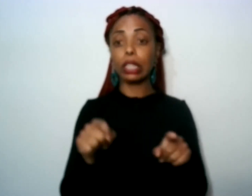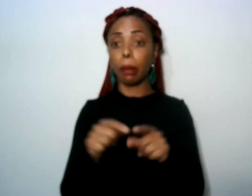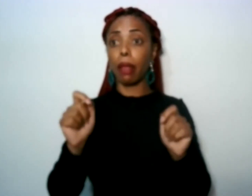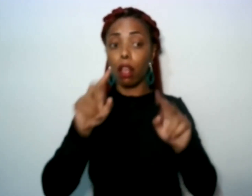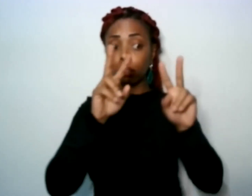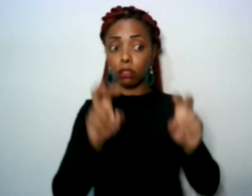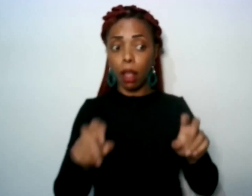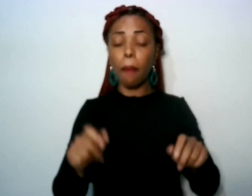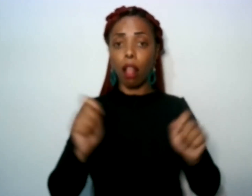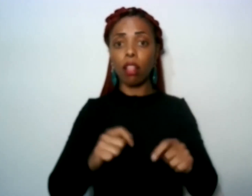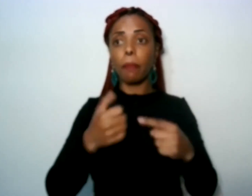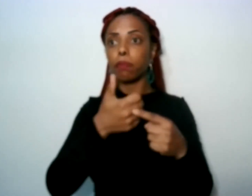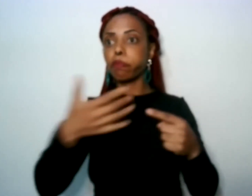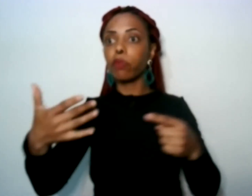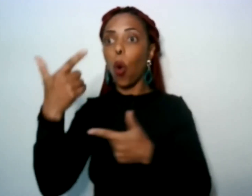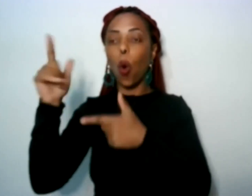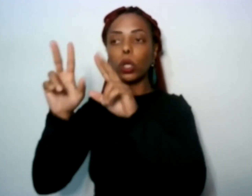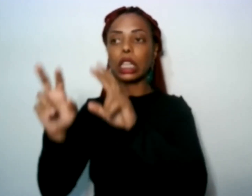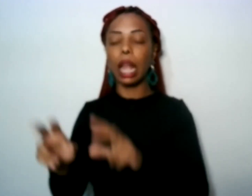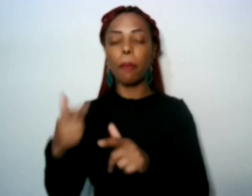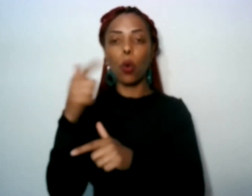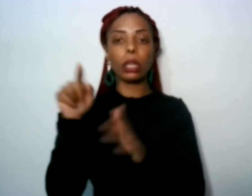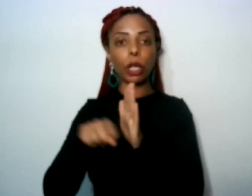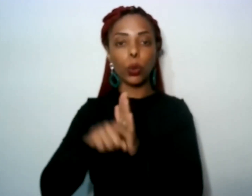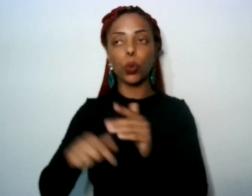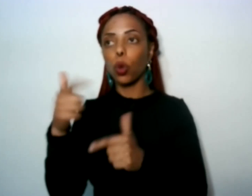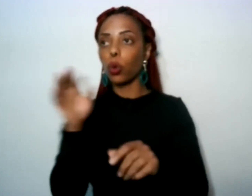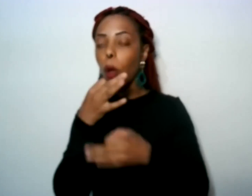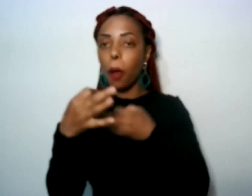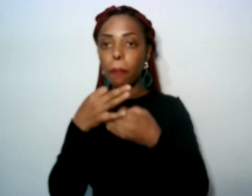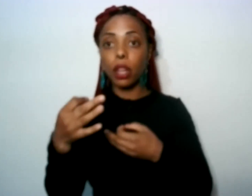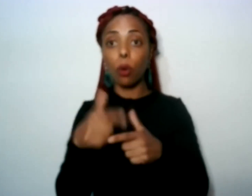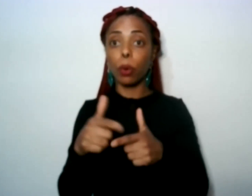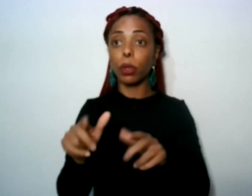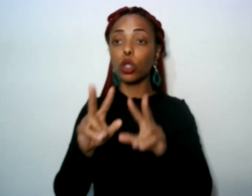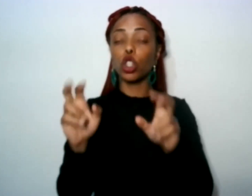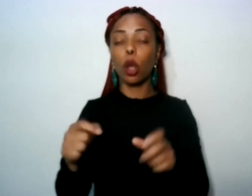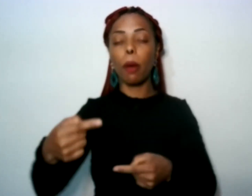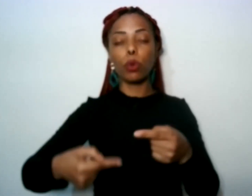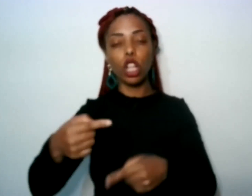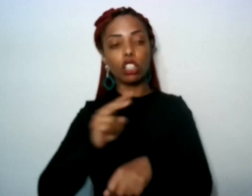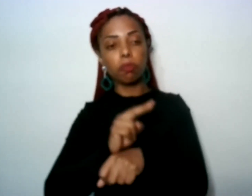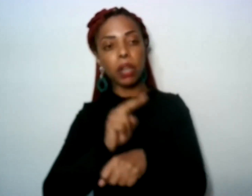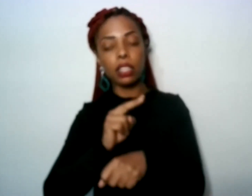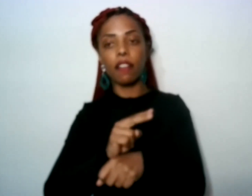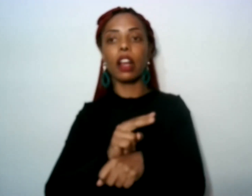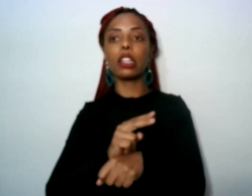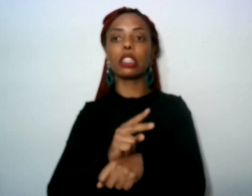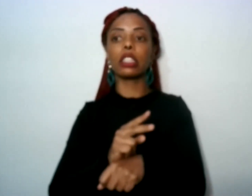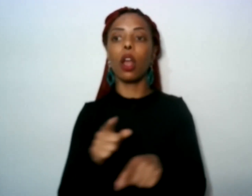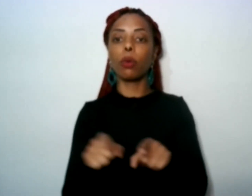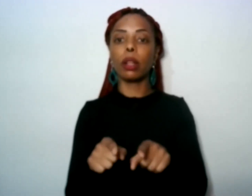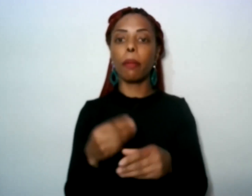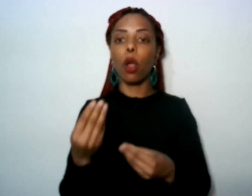perguntas questões e problemáticas acerca das políticas de preservação dos encaminhamentos dos